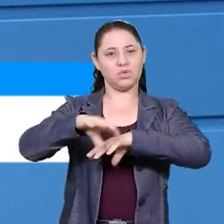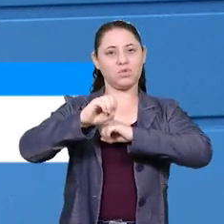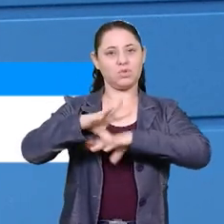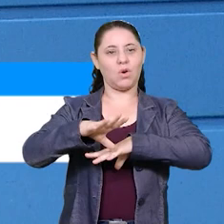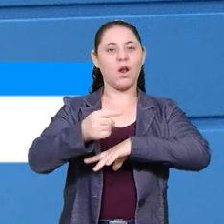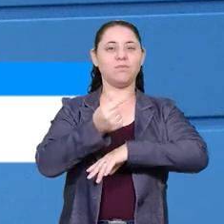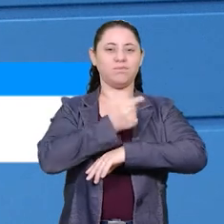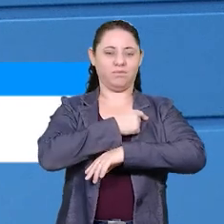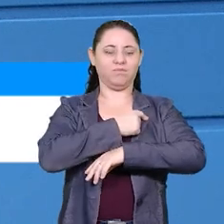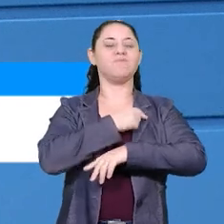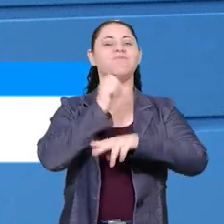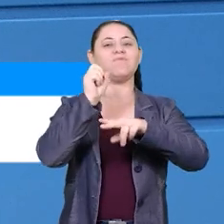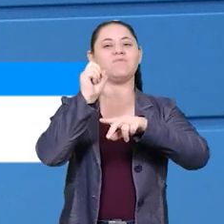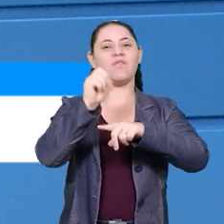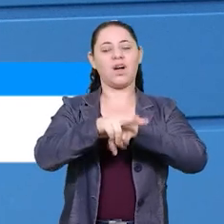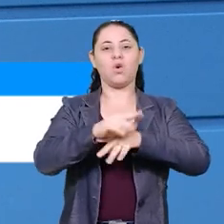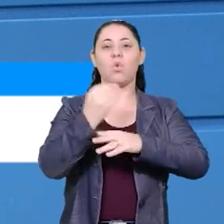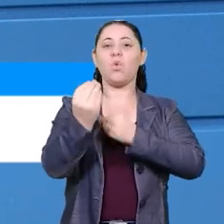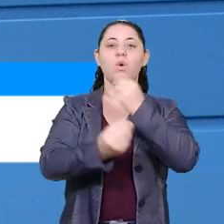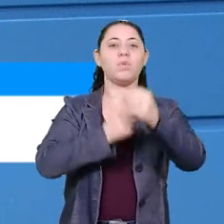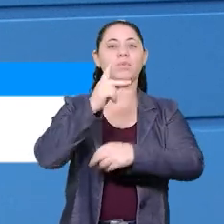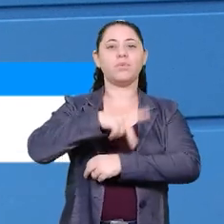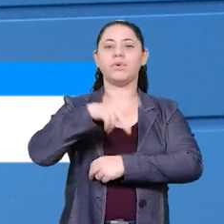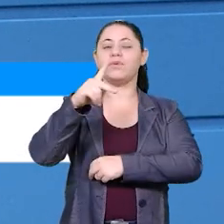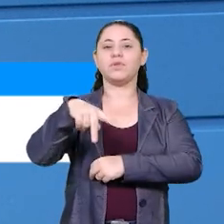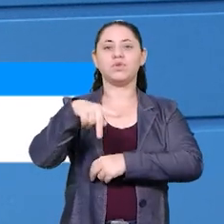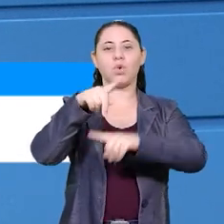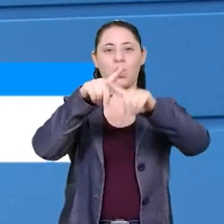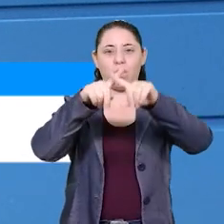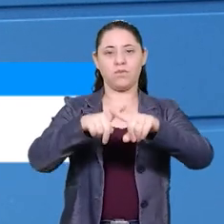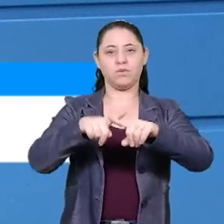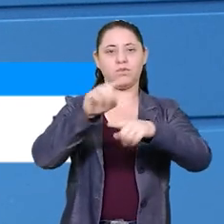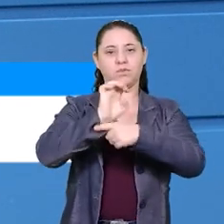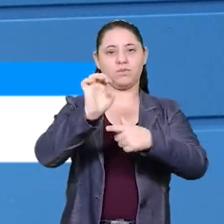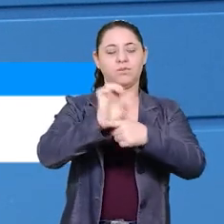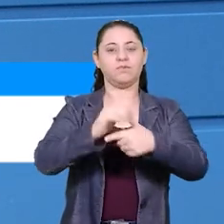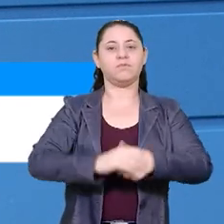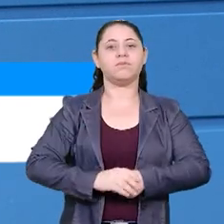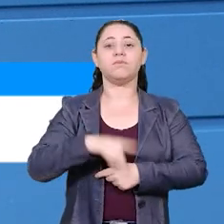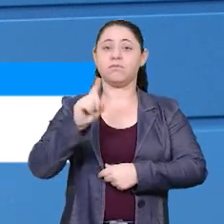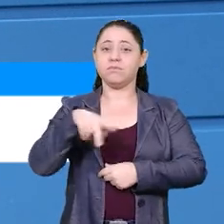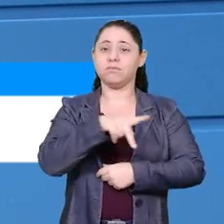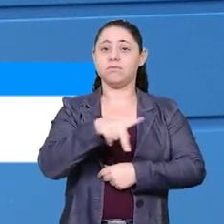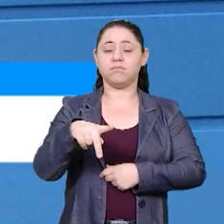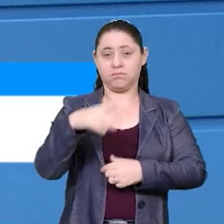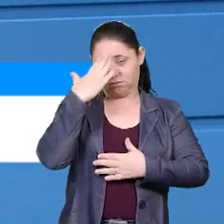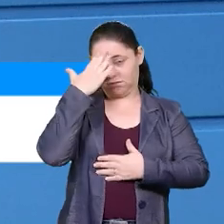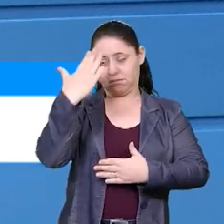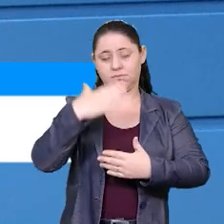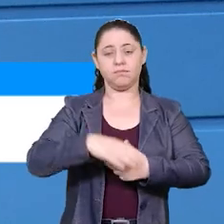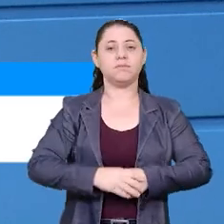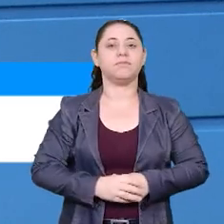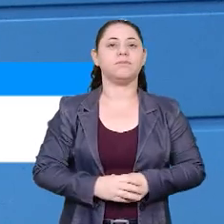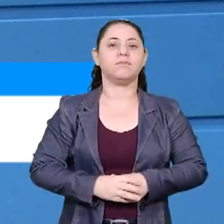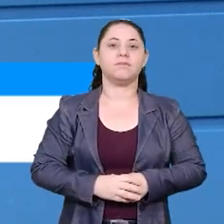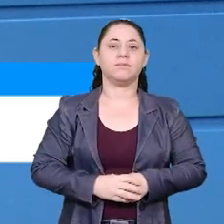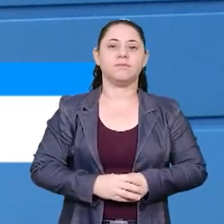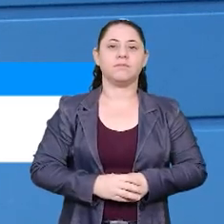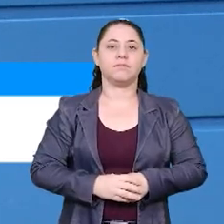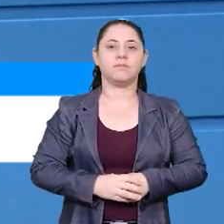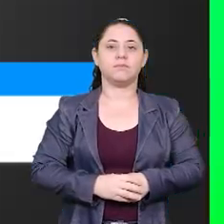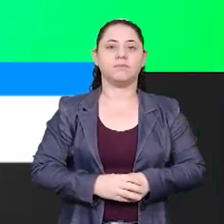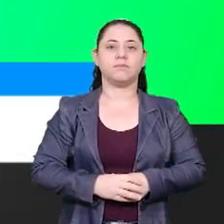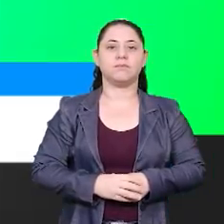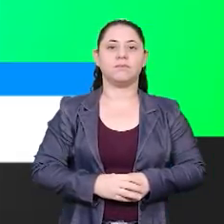ano letivo empossados né como professores efetivos do nosso Estado era isso o presidente